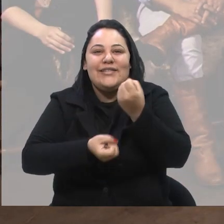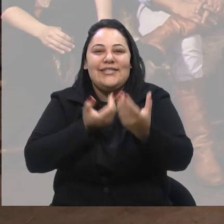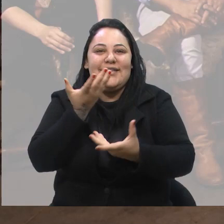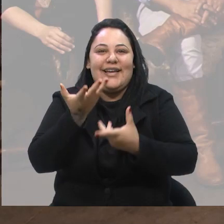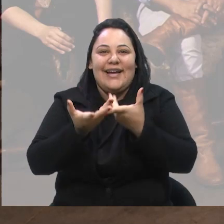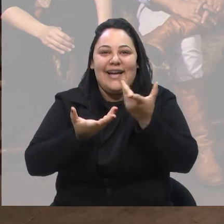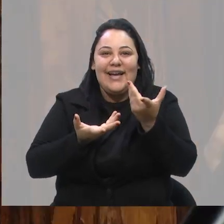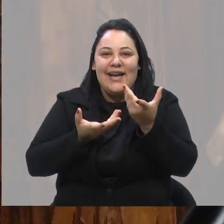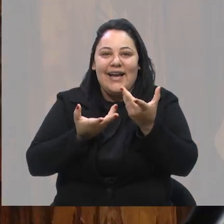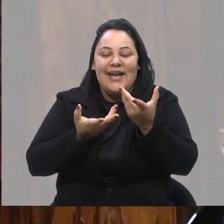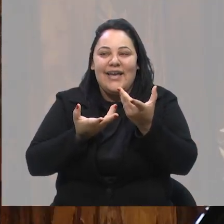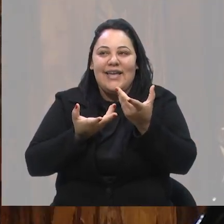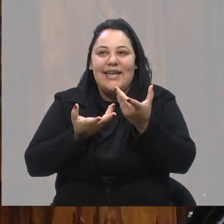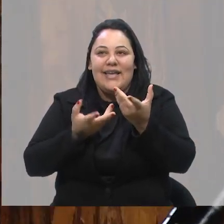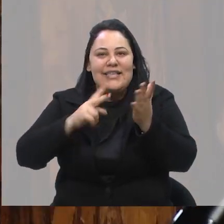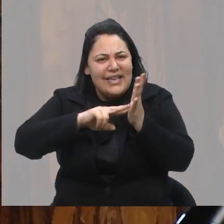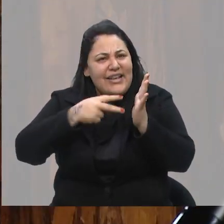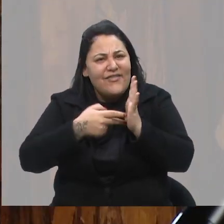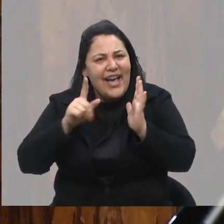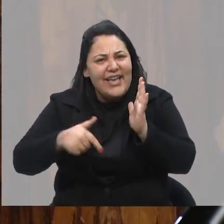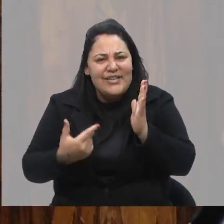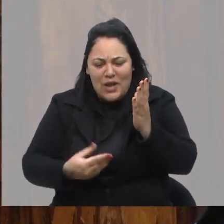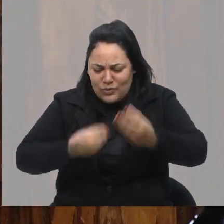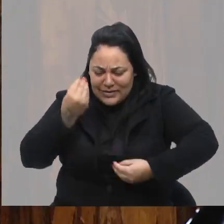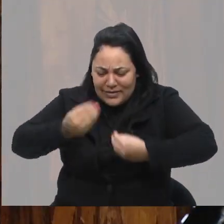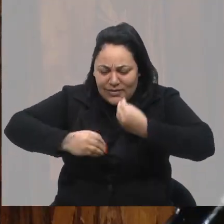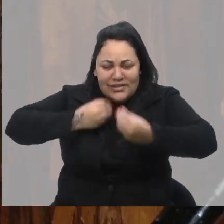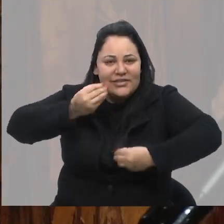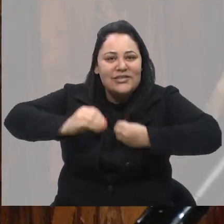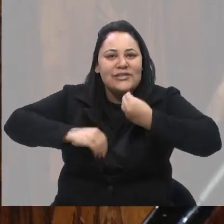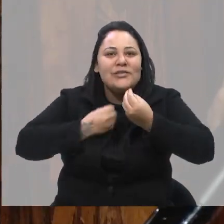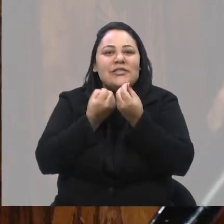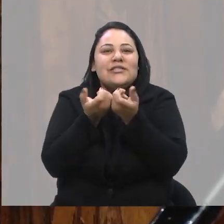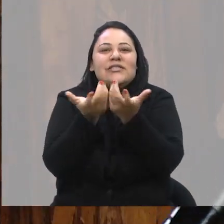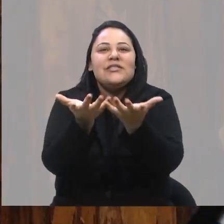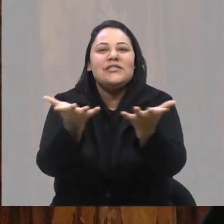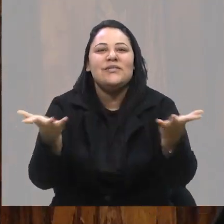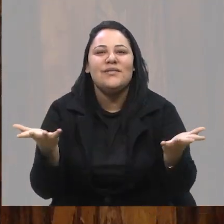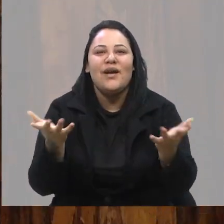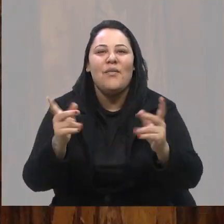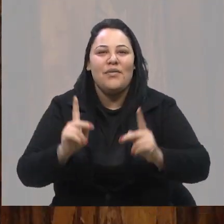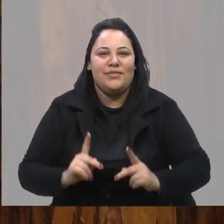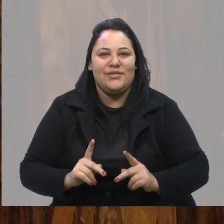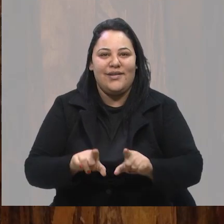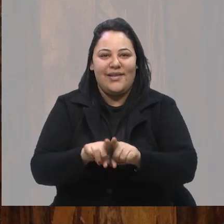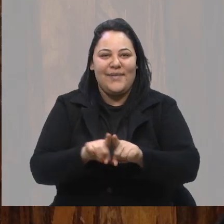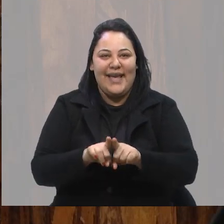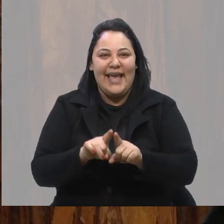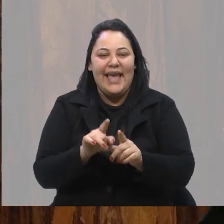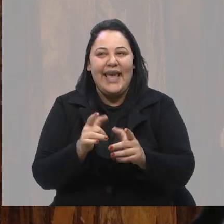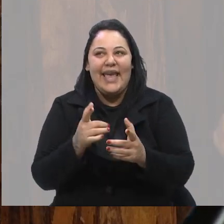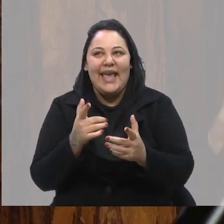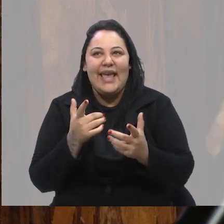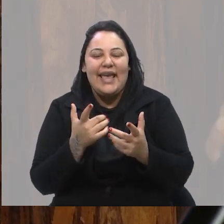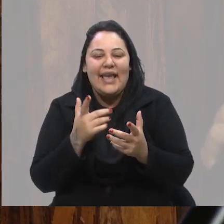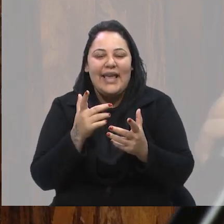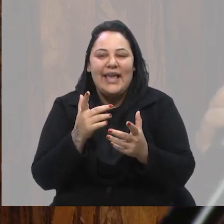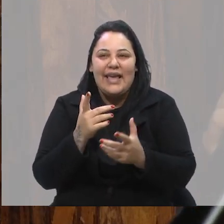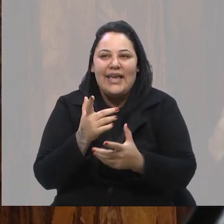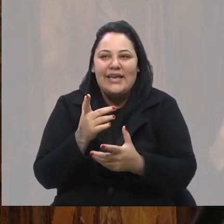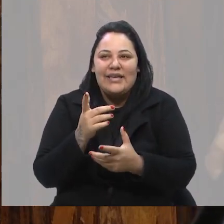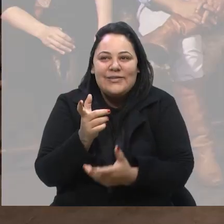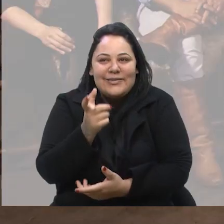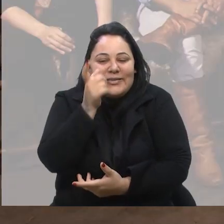é isso, é a poesia, é o sentimento. A gente tem que passar um sentimento para as pessoas. E é o que mais me chama a atenção